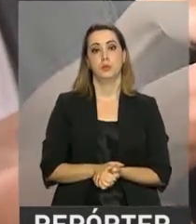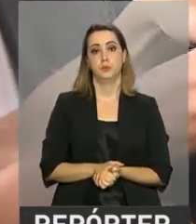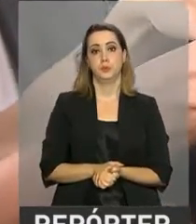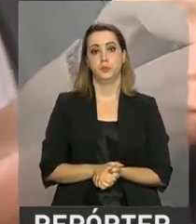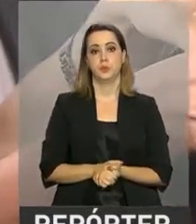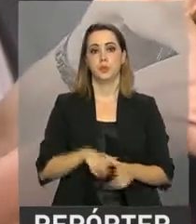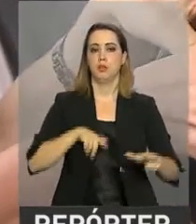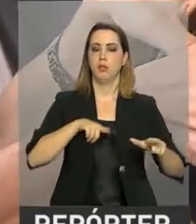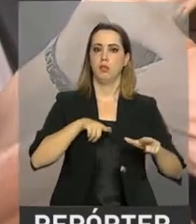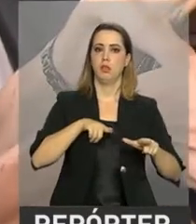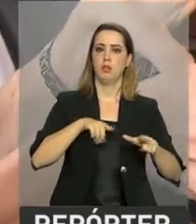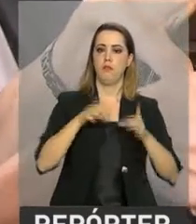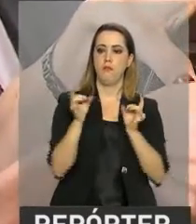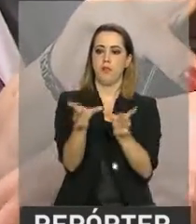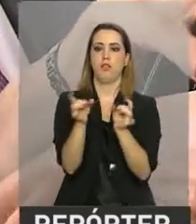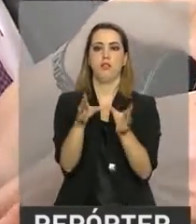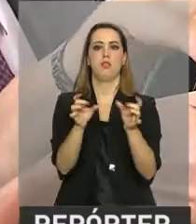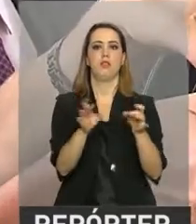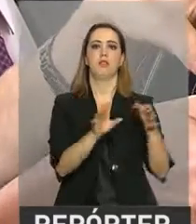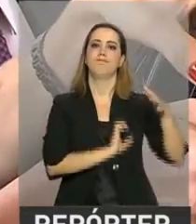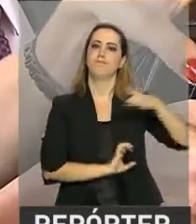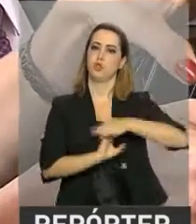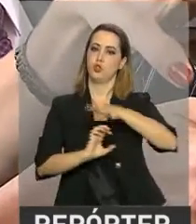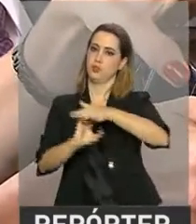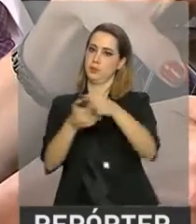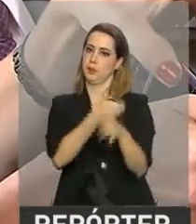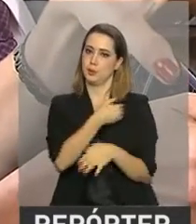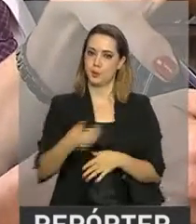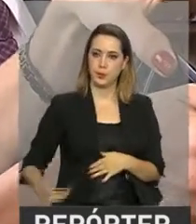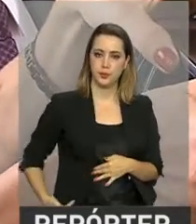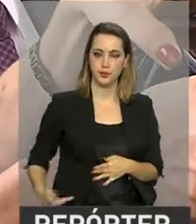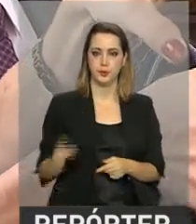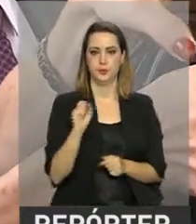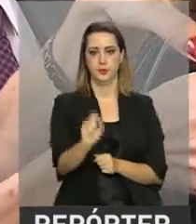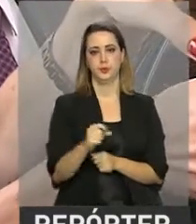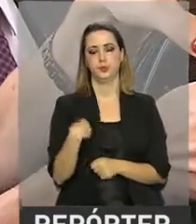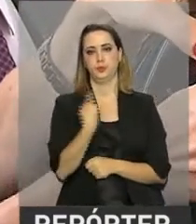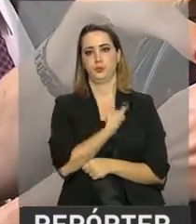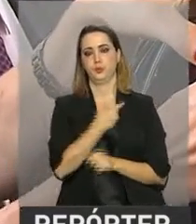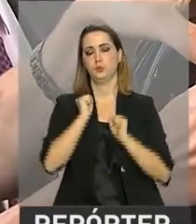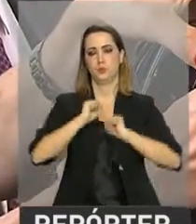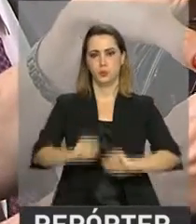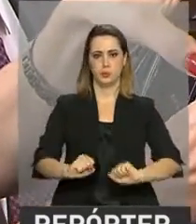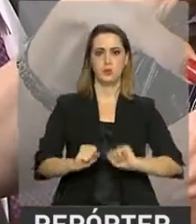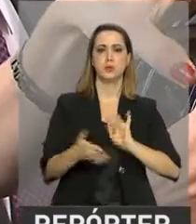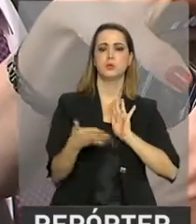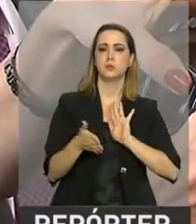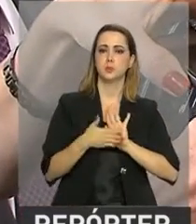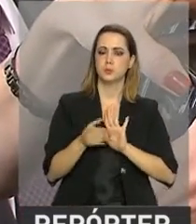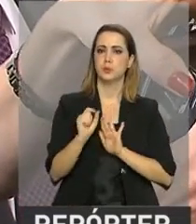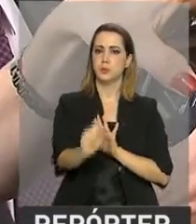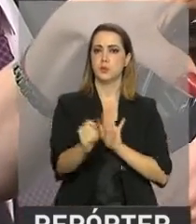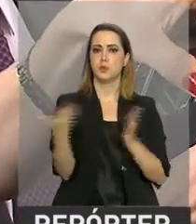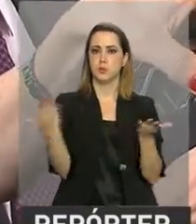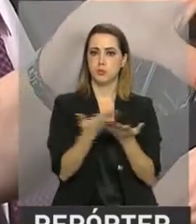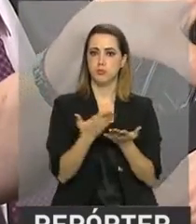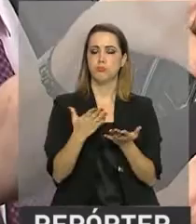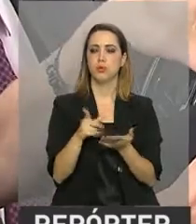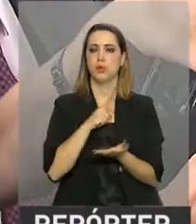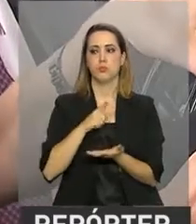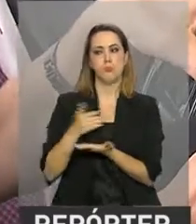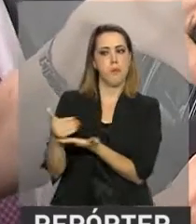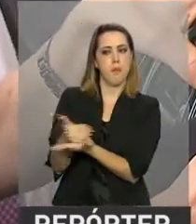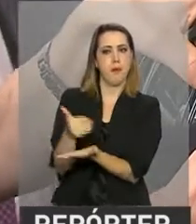ações de empresas estatais. Estamos apresentando ativos onde a gente possa securitizar e ter